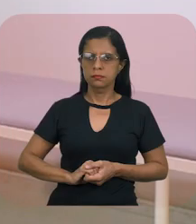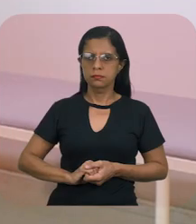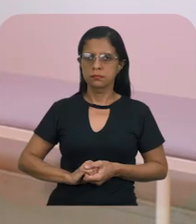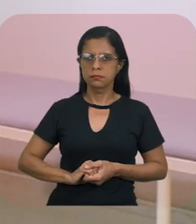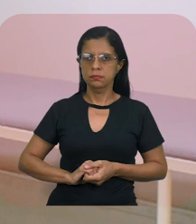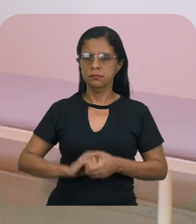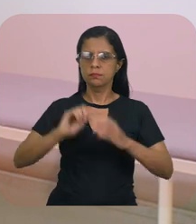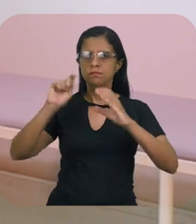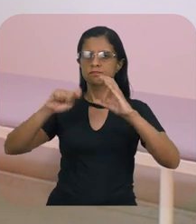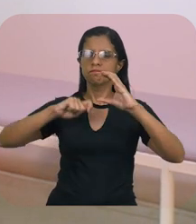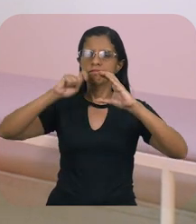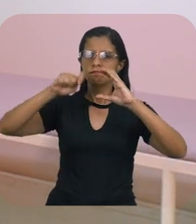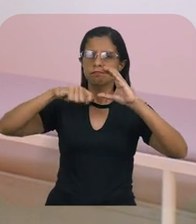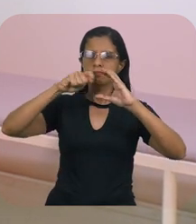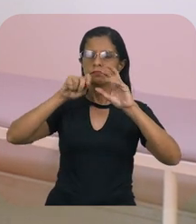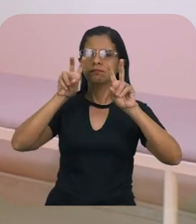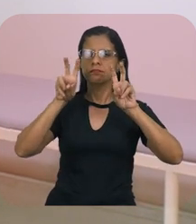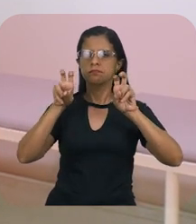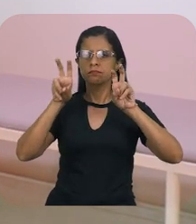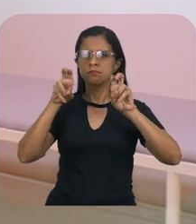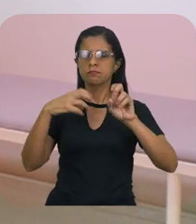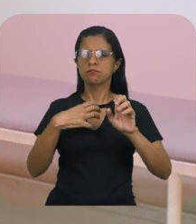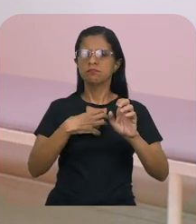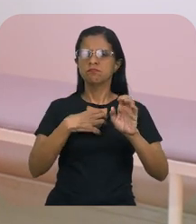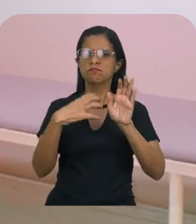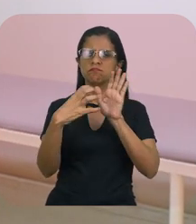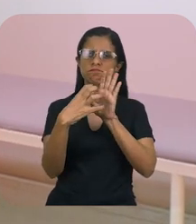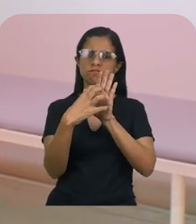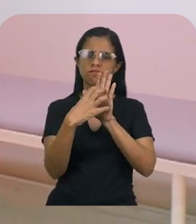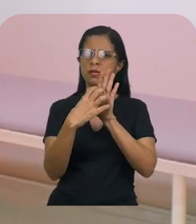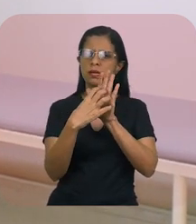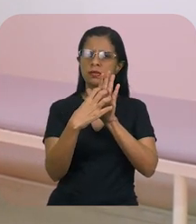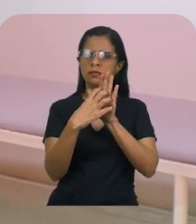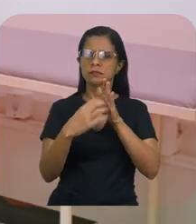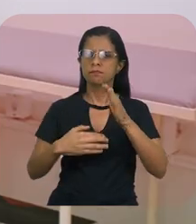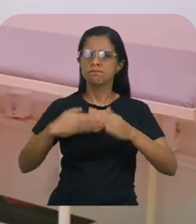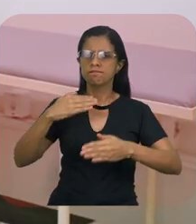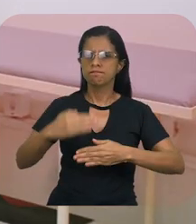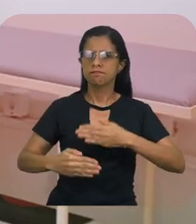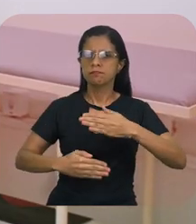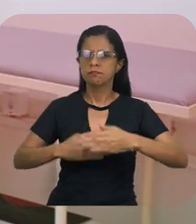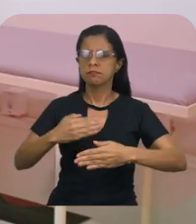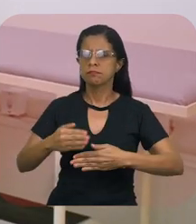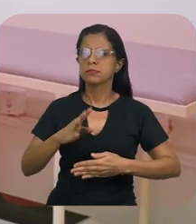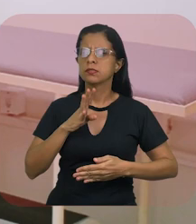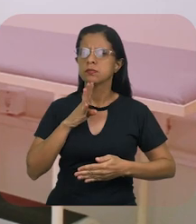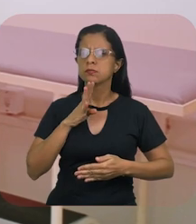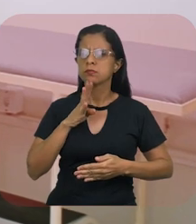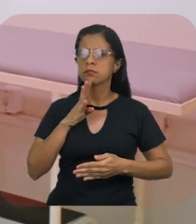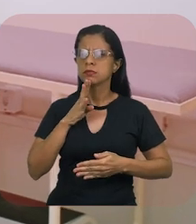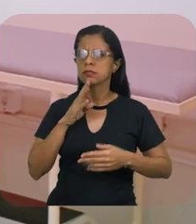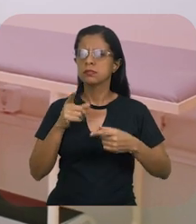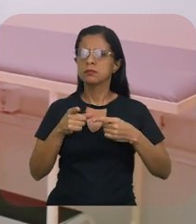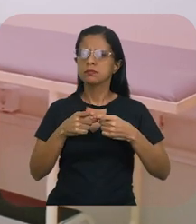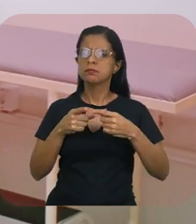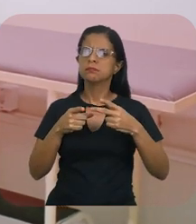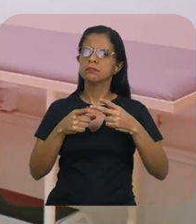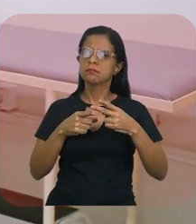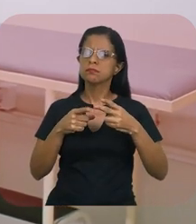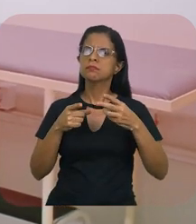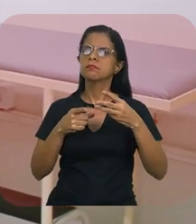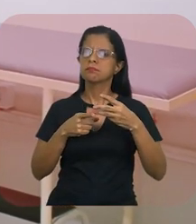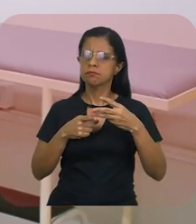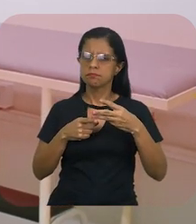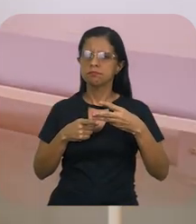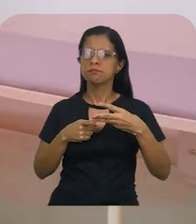Nesse vídeo, vamos conversar um pouco sobre a sintomatologia do vírus da AIDS. A AIDS, ela tem uma progressão bem